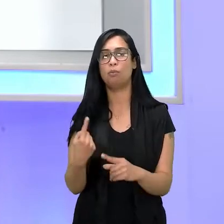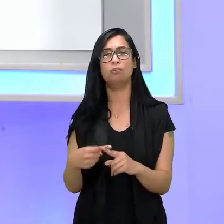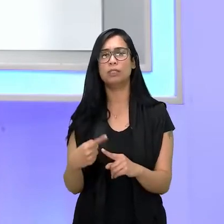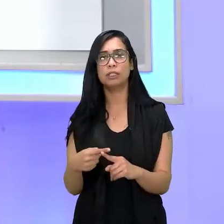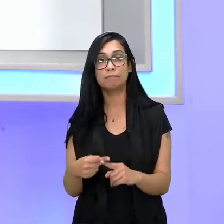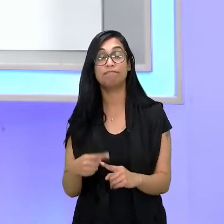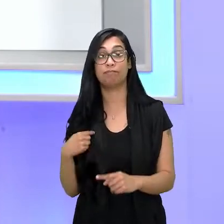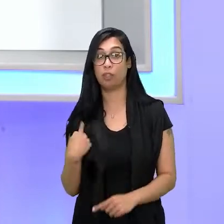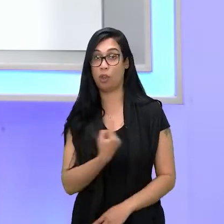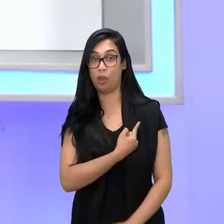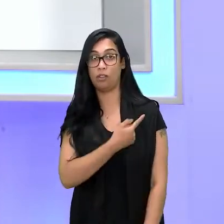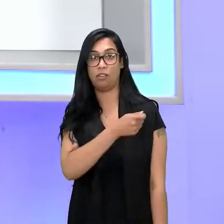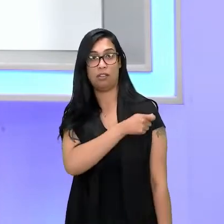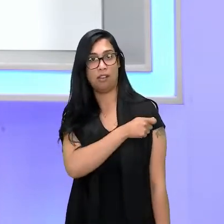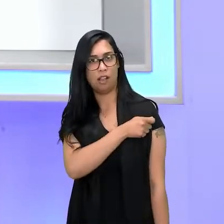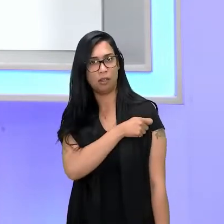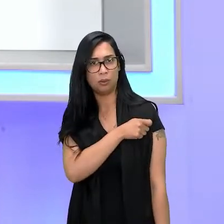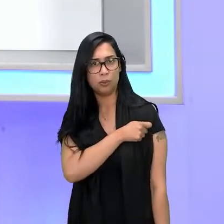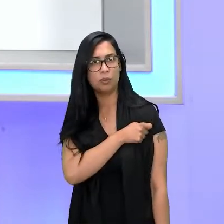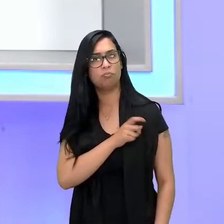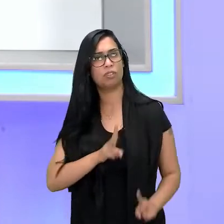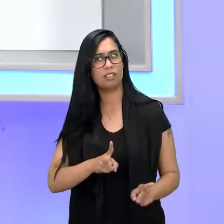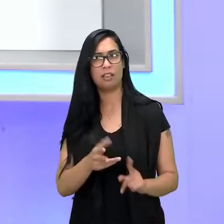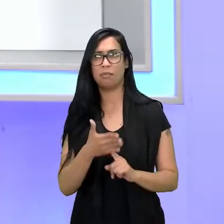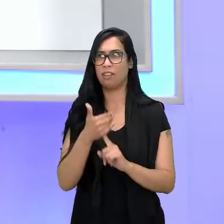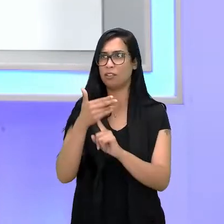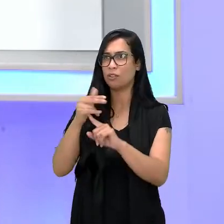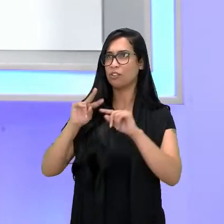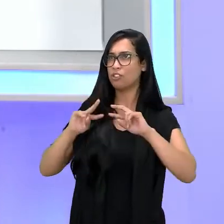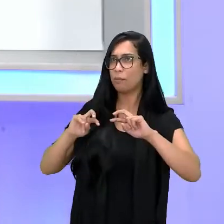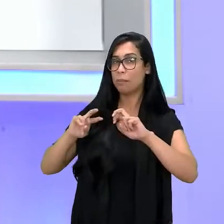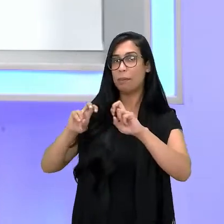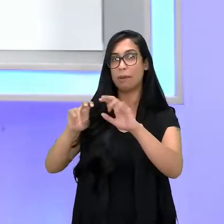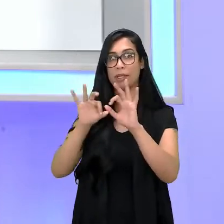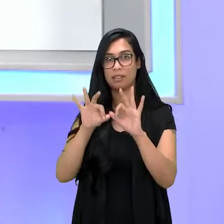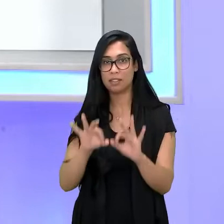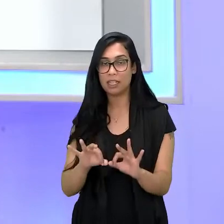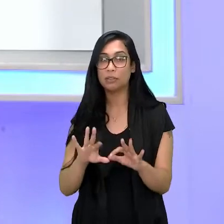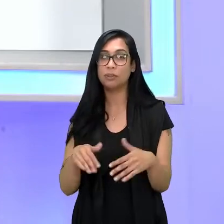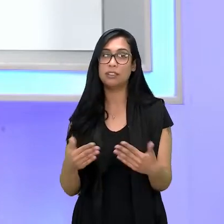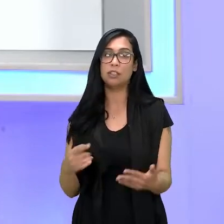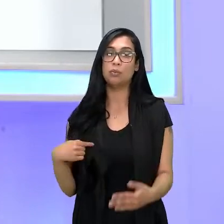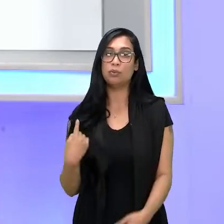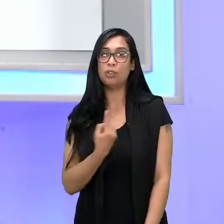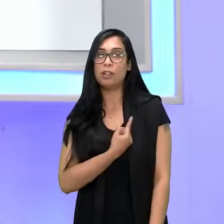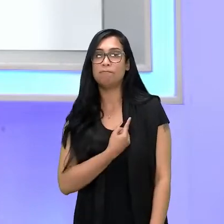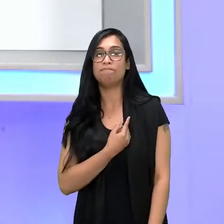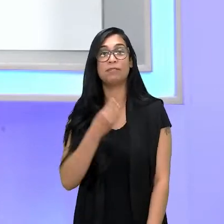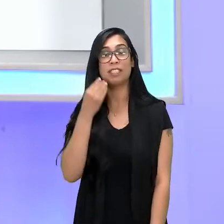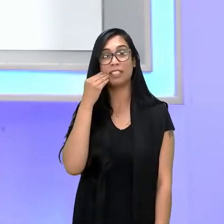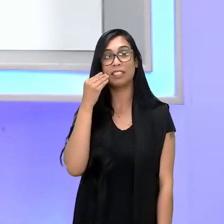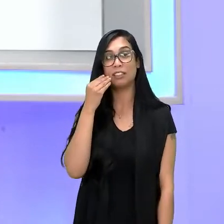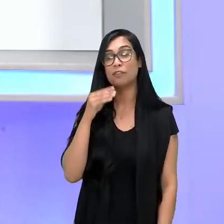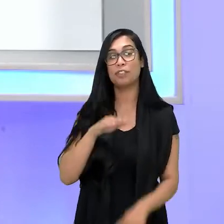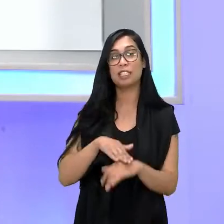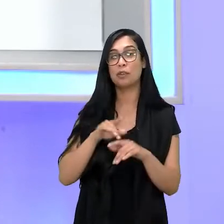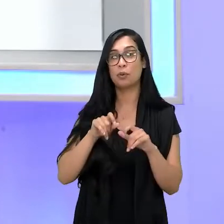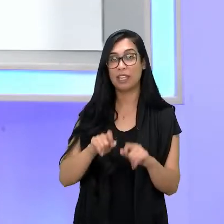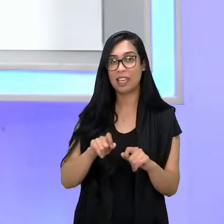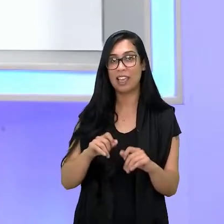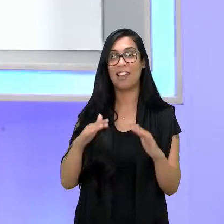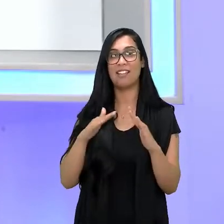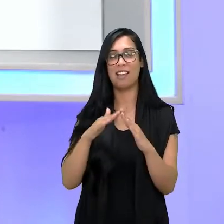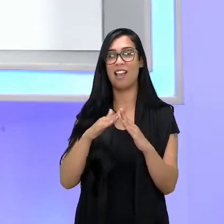somos estudantes, nós somos apreciadores aí das tecnologias, então nós estamos tentando criar um projeto de casa mais sustentável. Esse é o